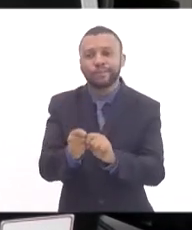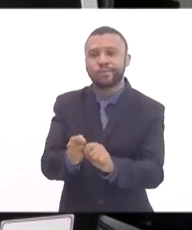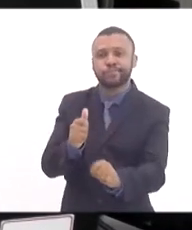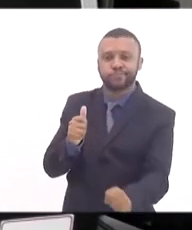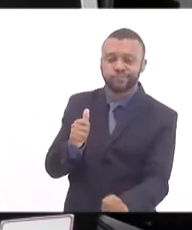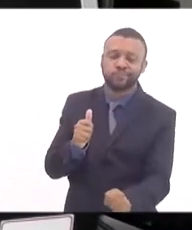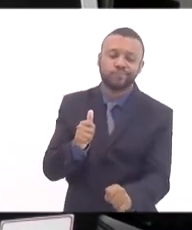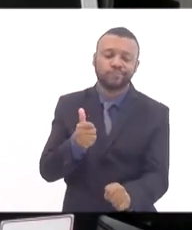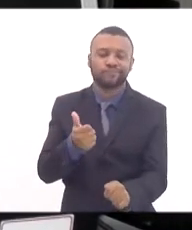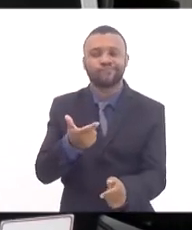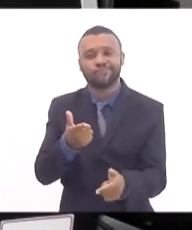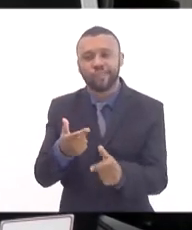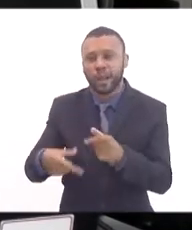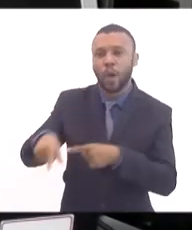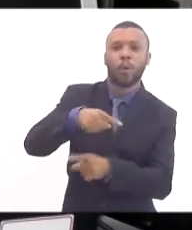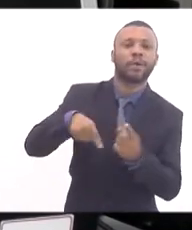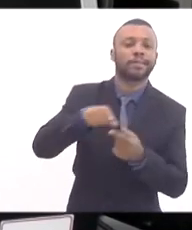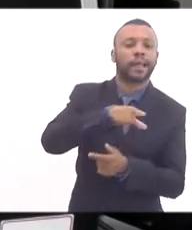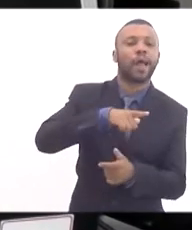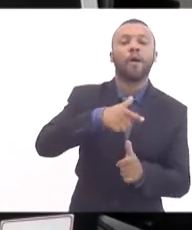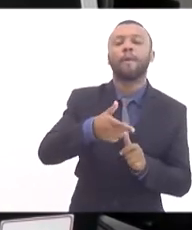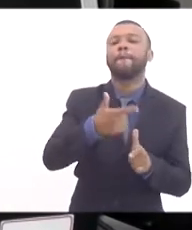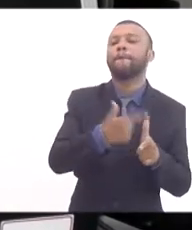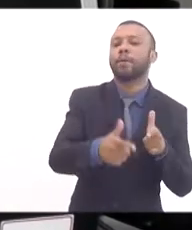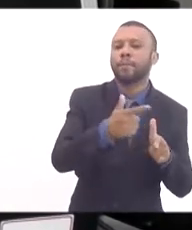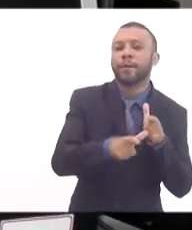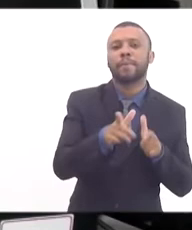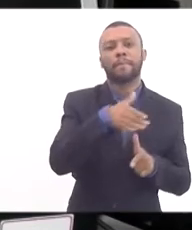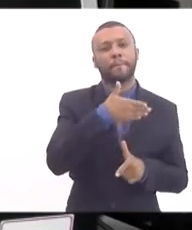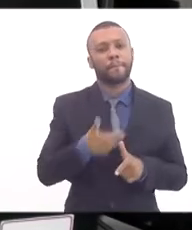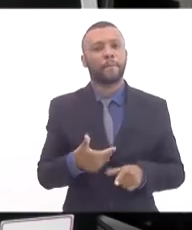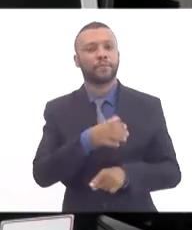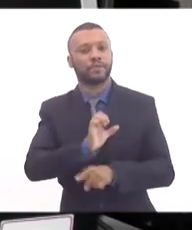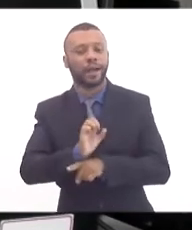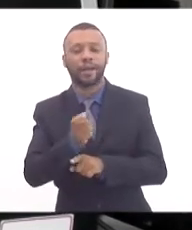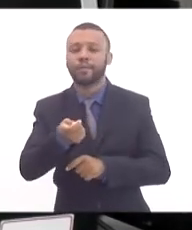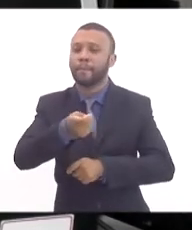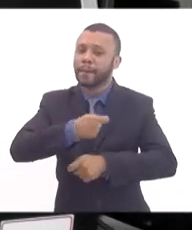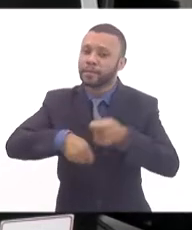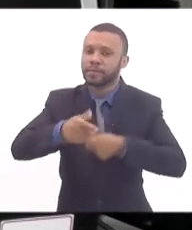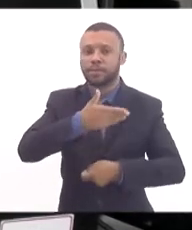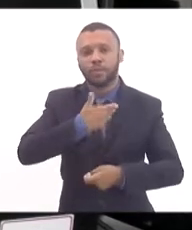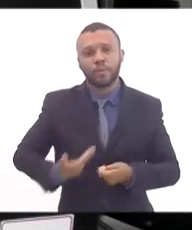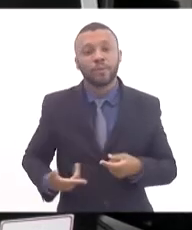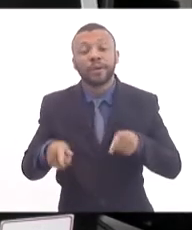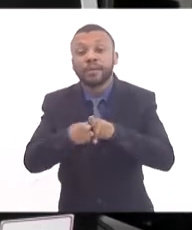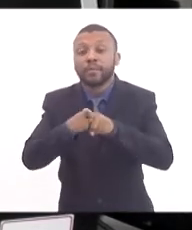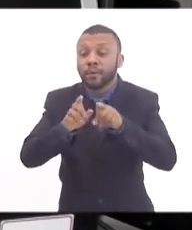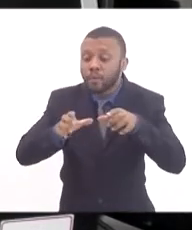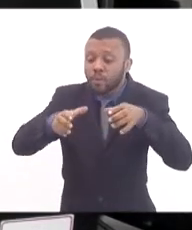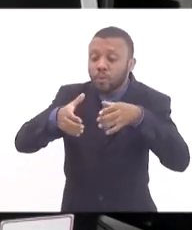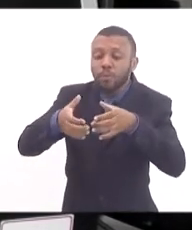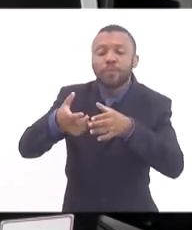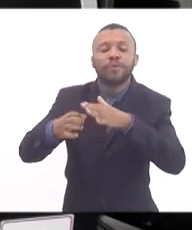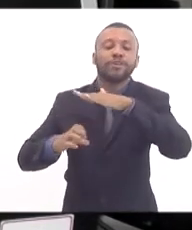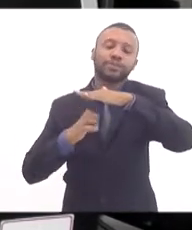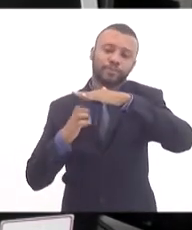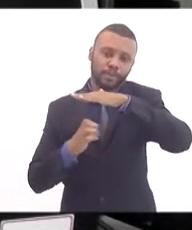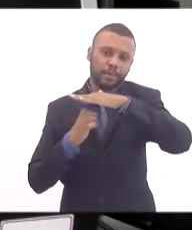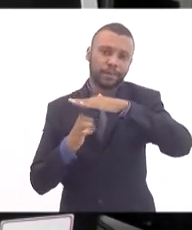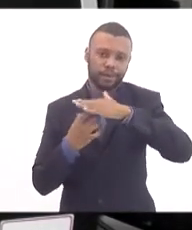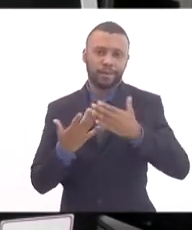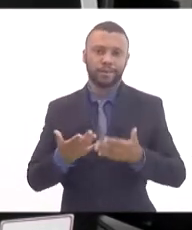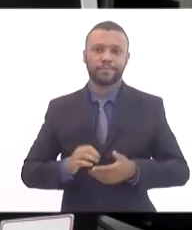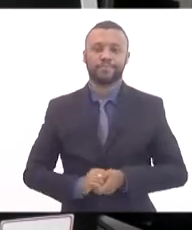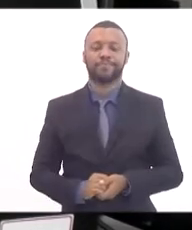para algum problema para o estado para administração pública e para o empresariado bom então vamos lá